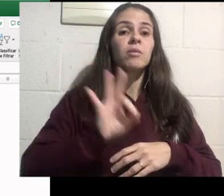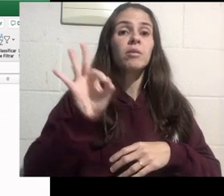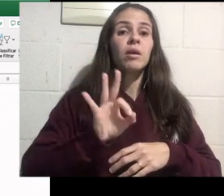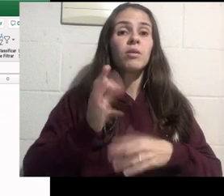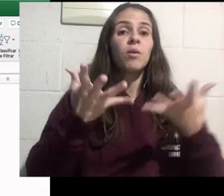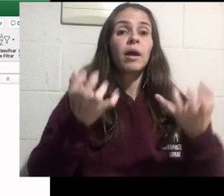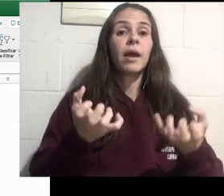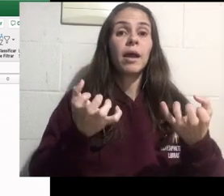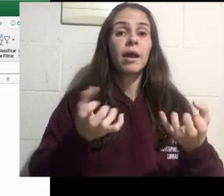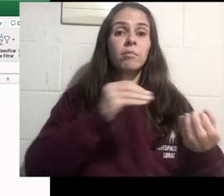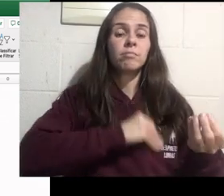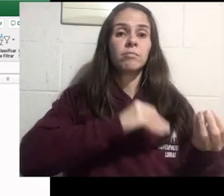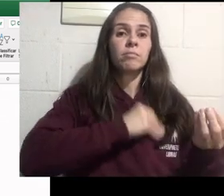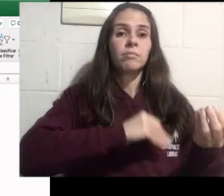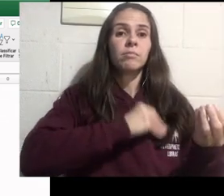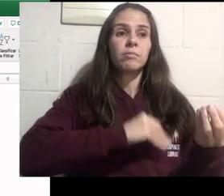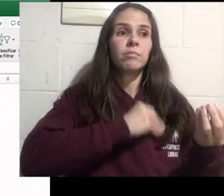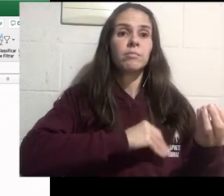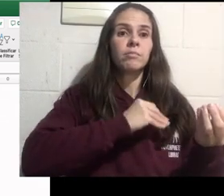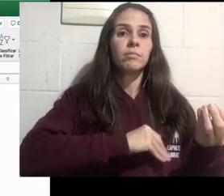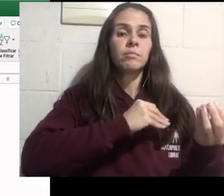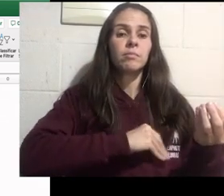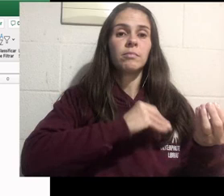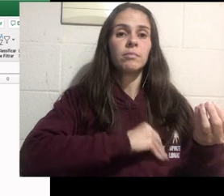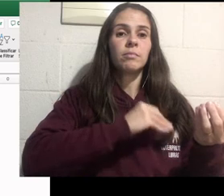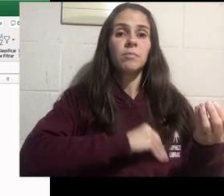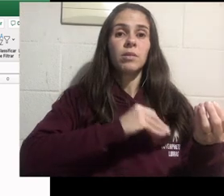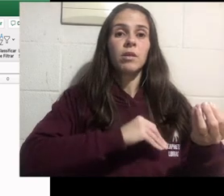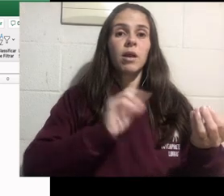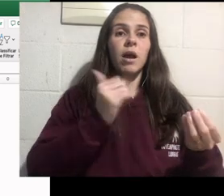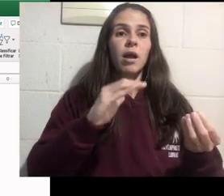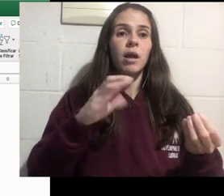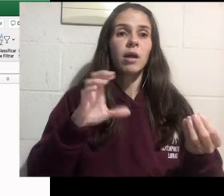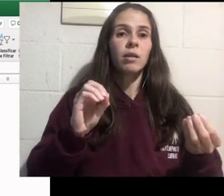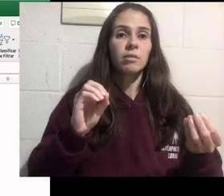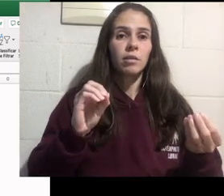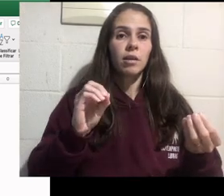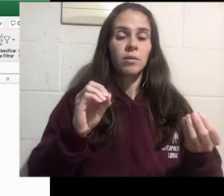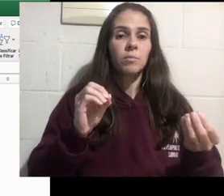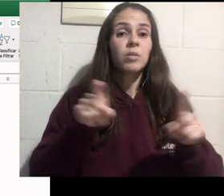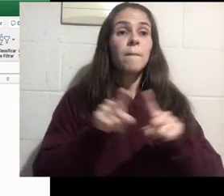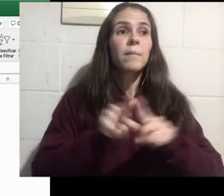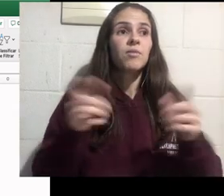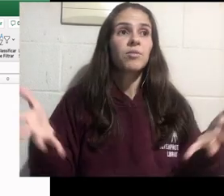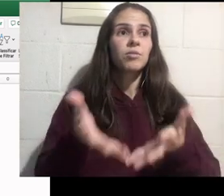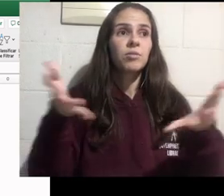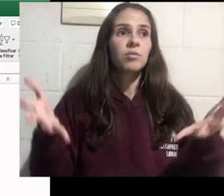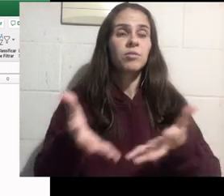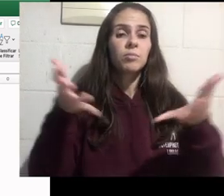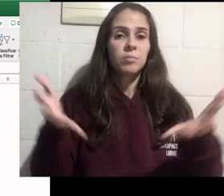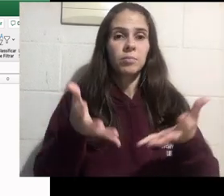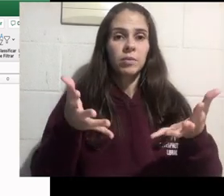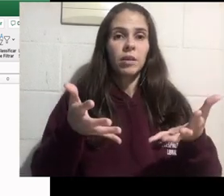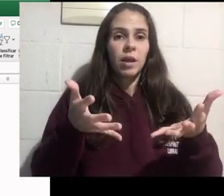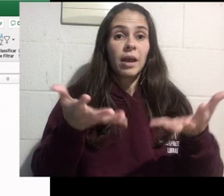quer remunerar o capital do que o acionista, do investidor. Então, se quer remunerar ele